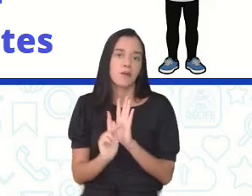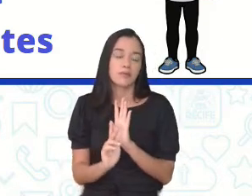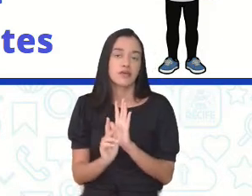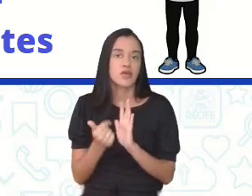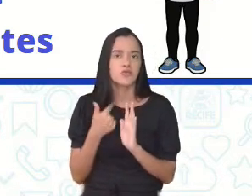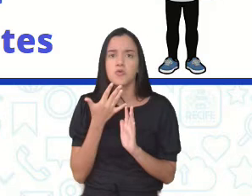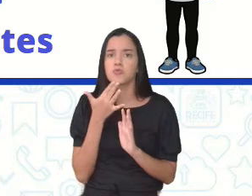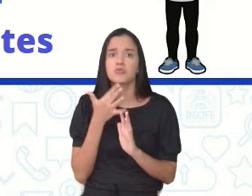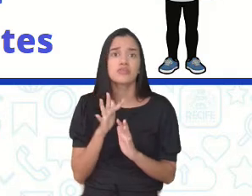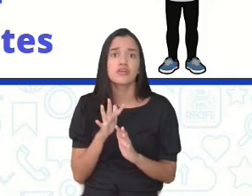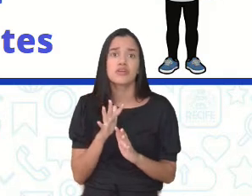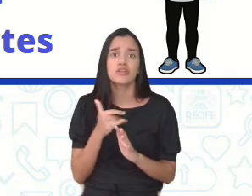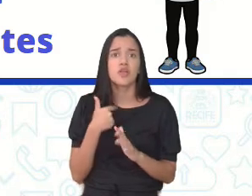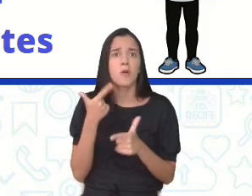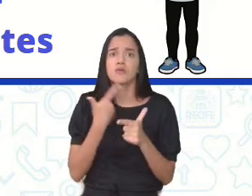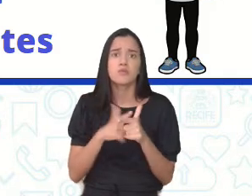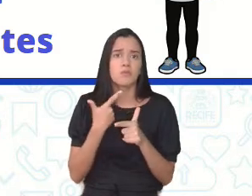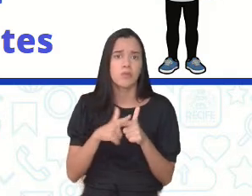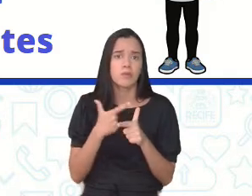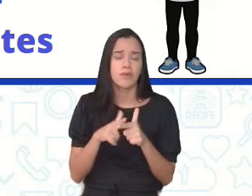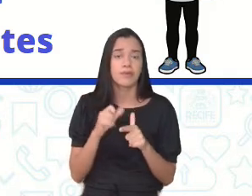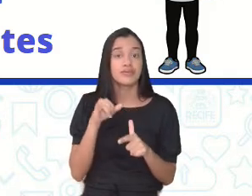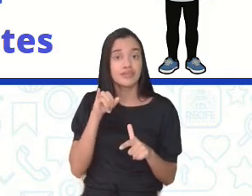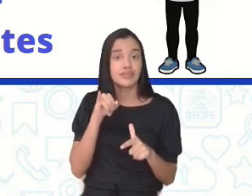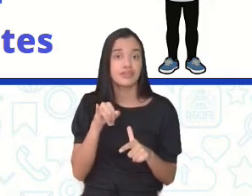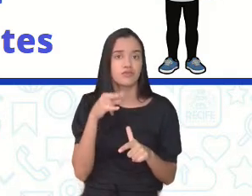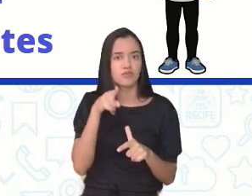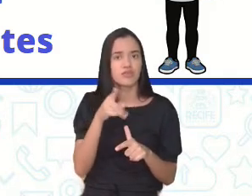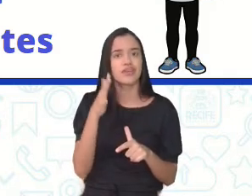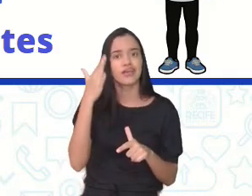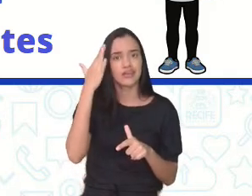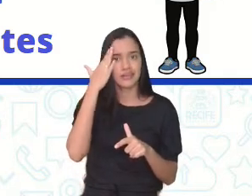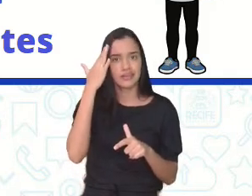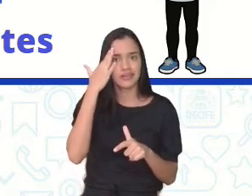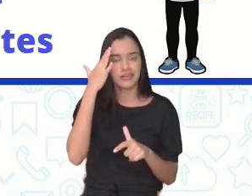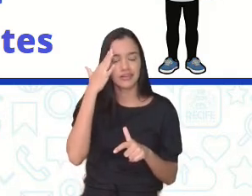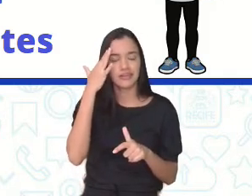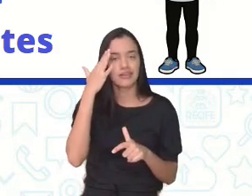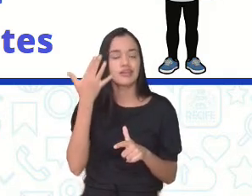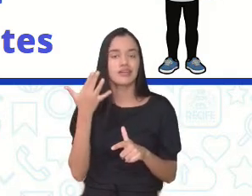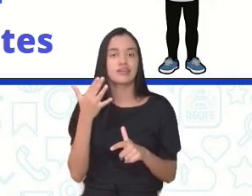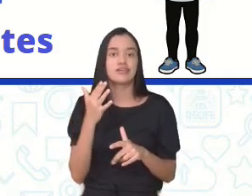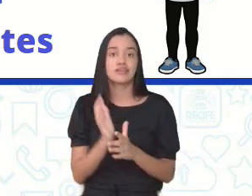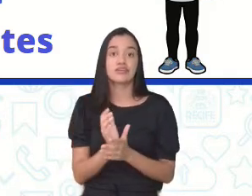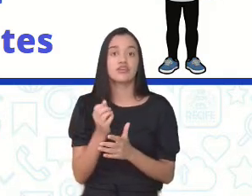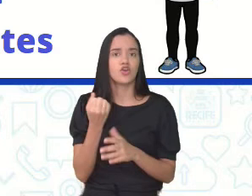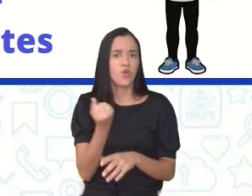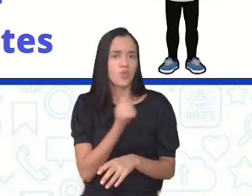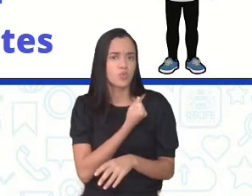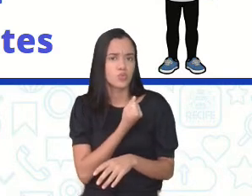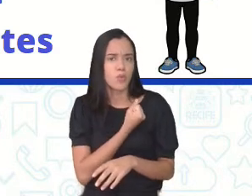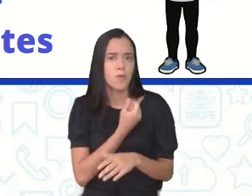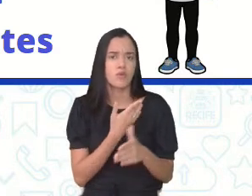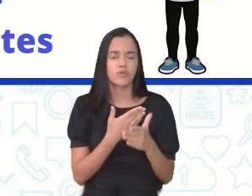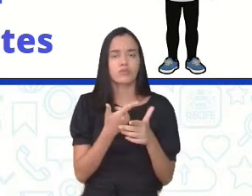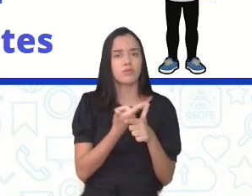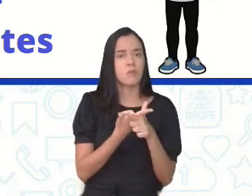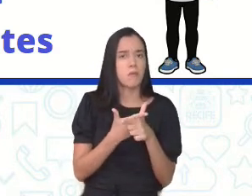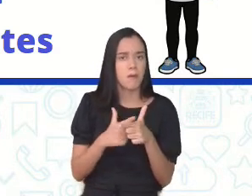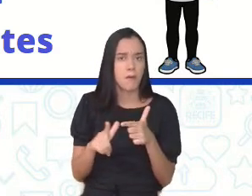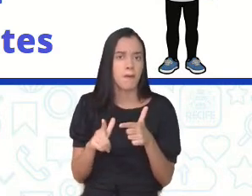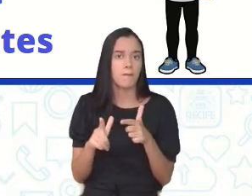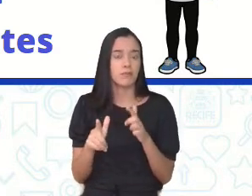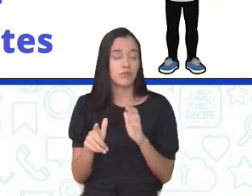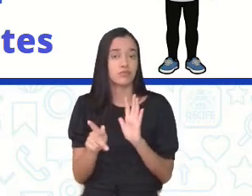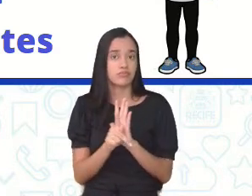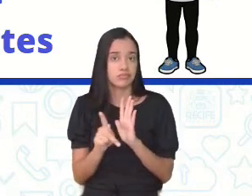o que é isso. Não tem problema. Se você entende esta propriedade, qualquer número dividido por ele mesmo